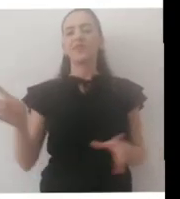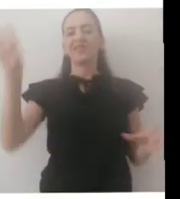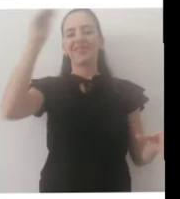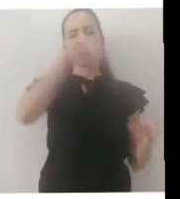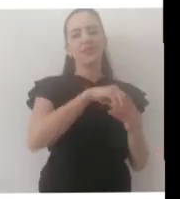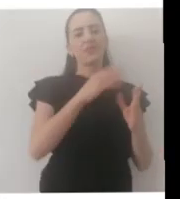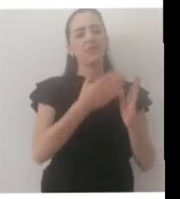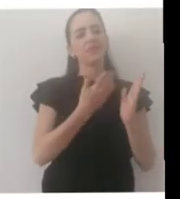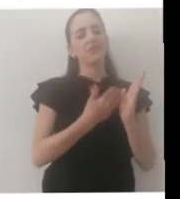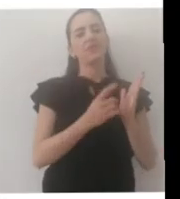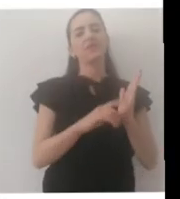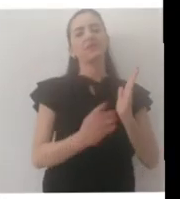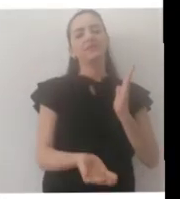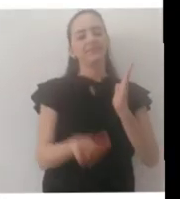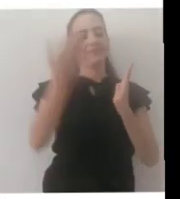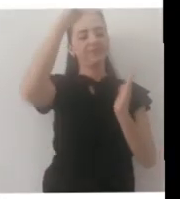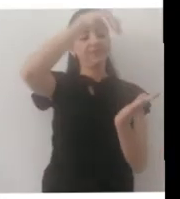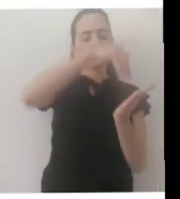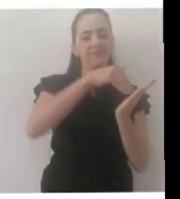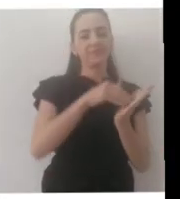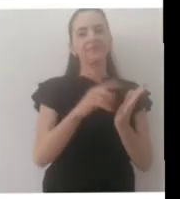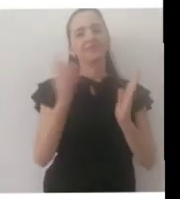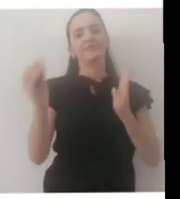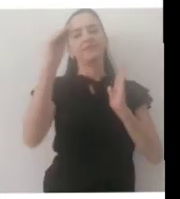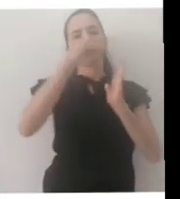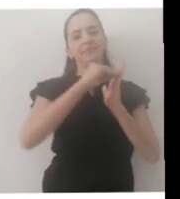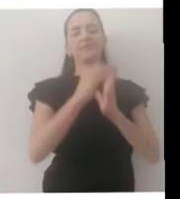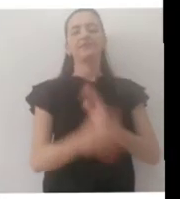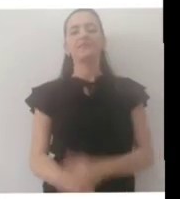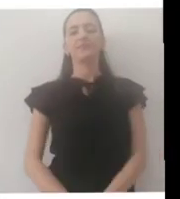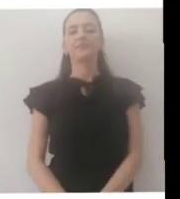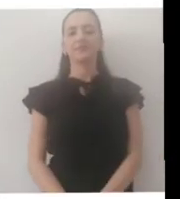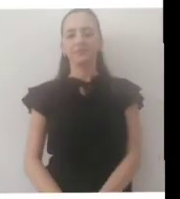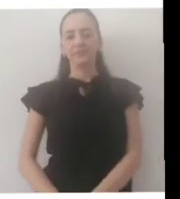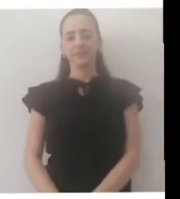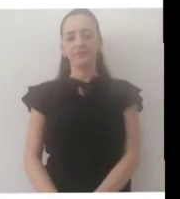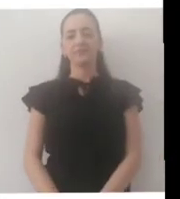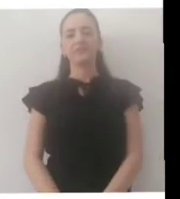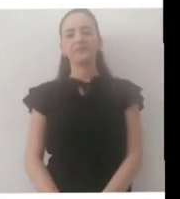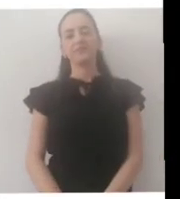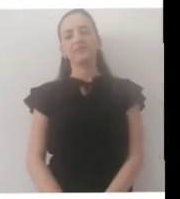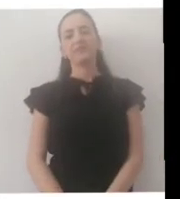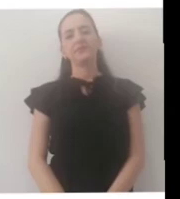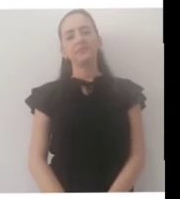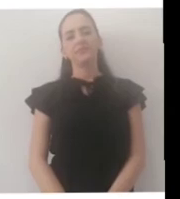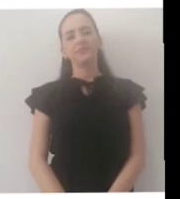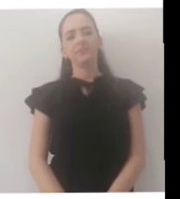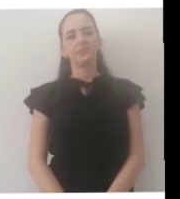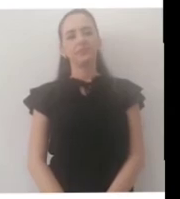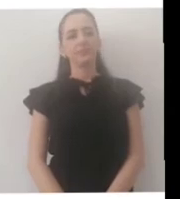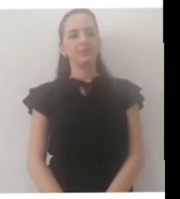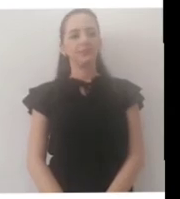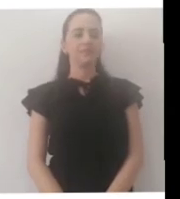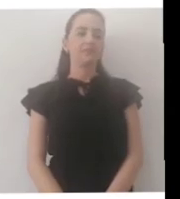não entra como parte do livro dela. Entra como uma resenha de outro livro. Por isso que entra em apêndice.